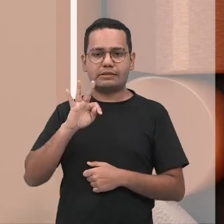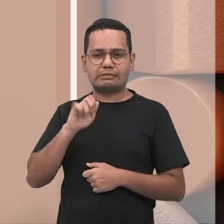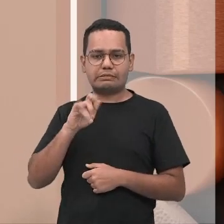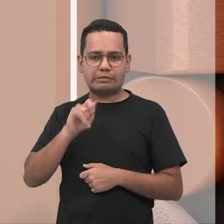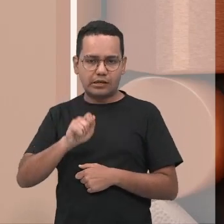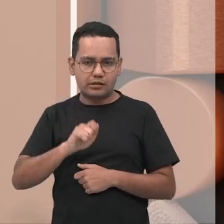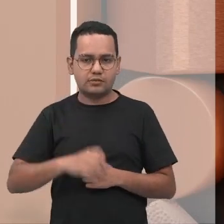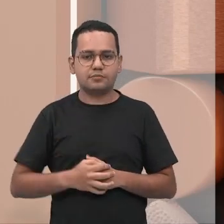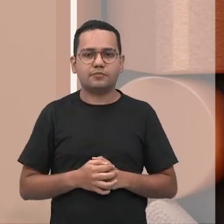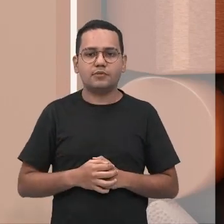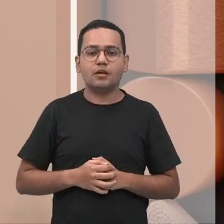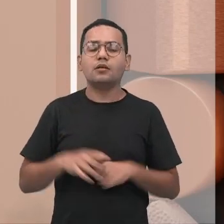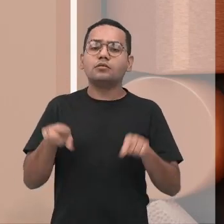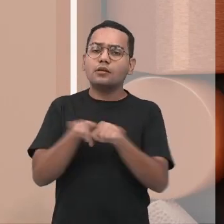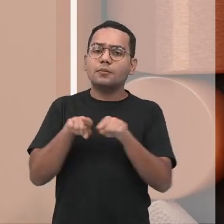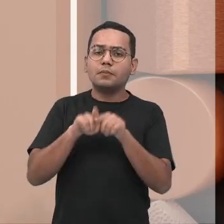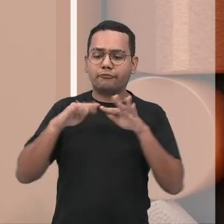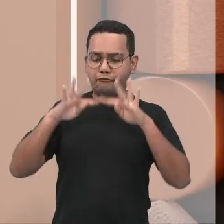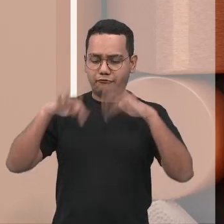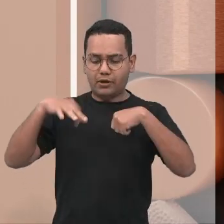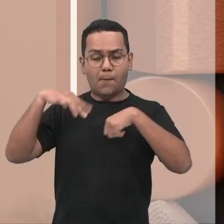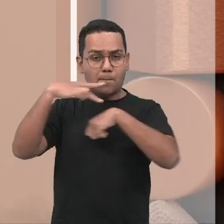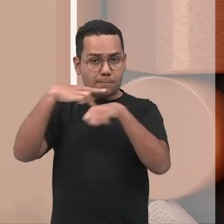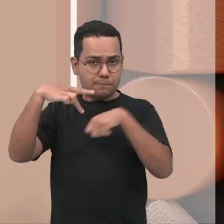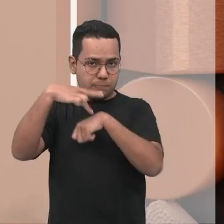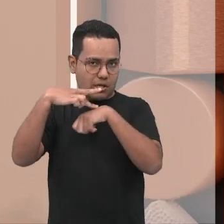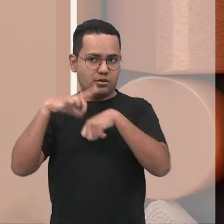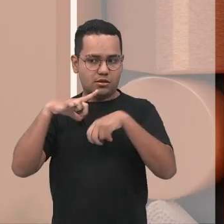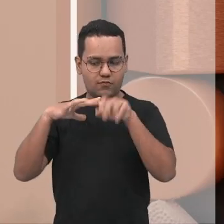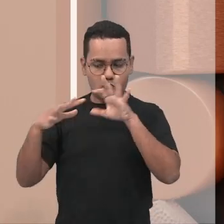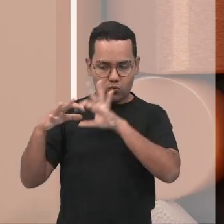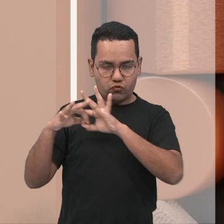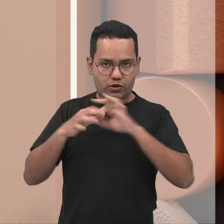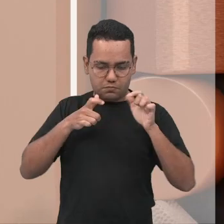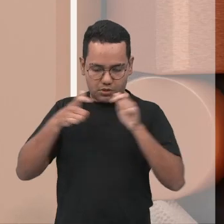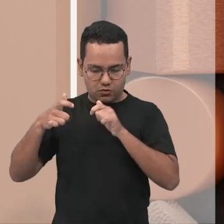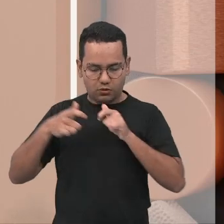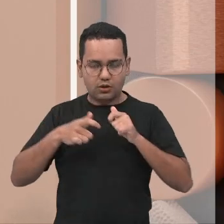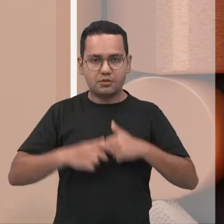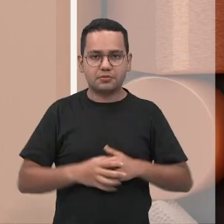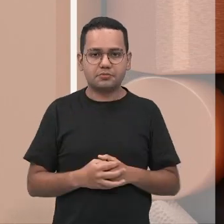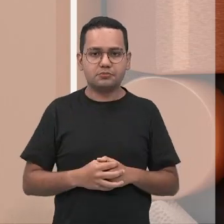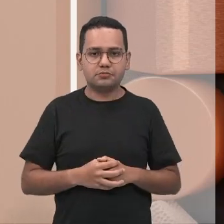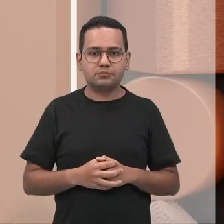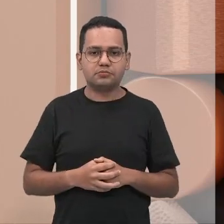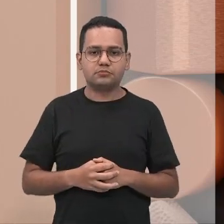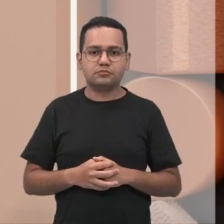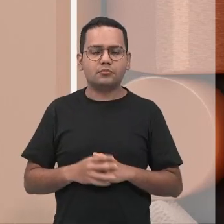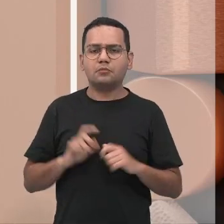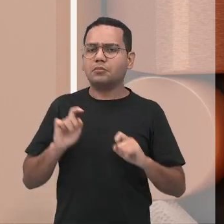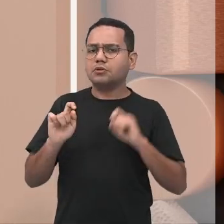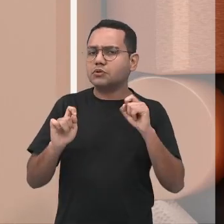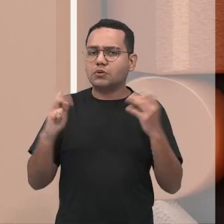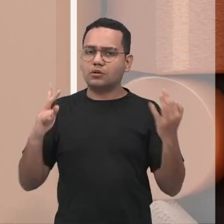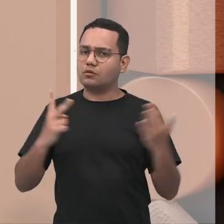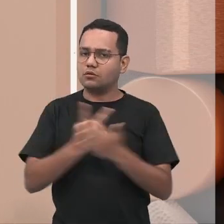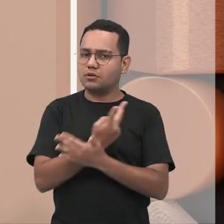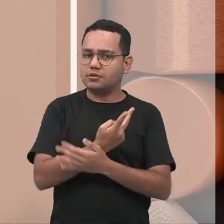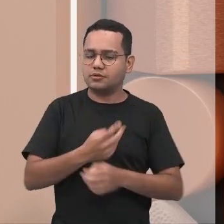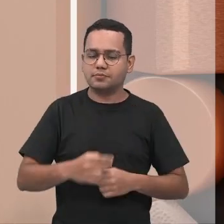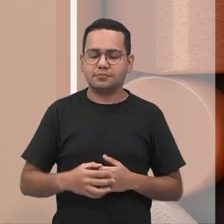Alemanha, foi um dos últimos países que foram unificados. E isso, galera, fez com que grande